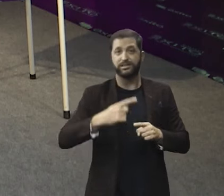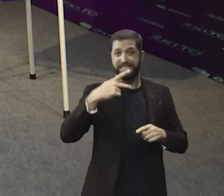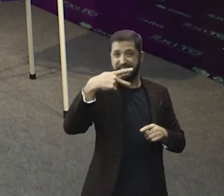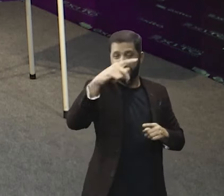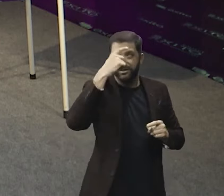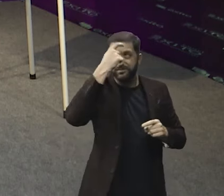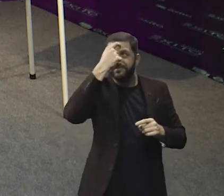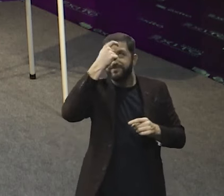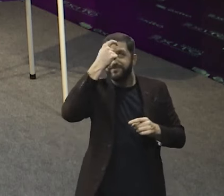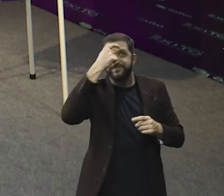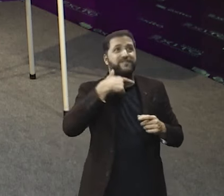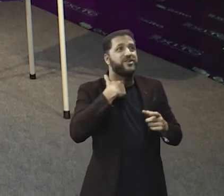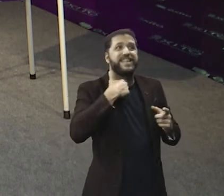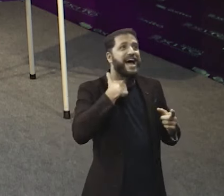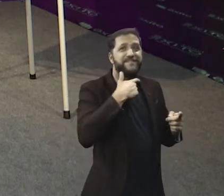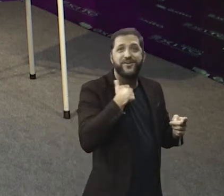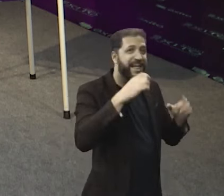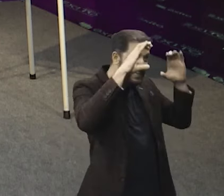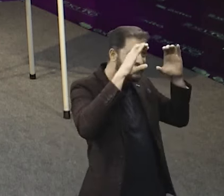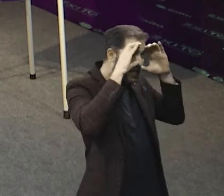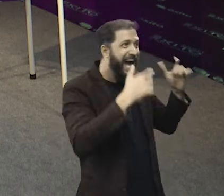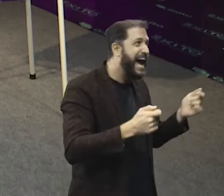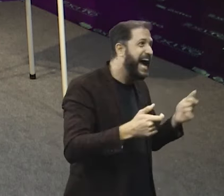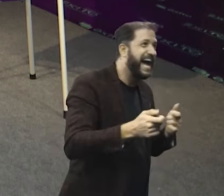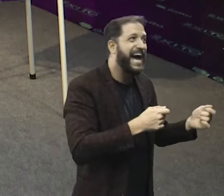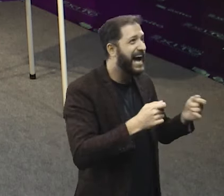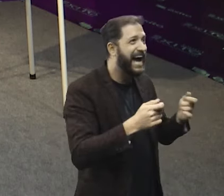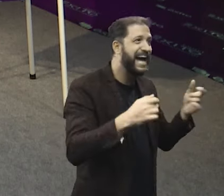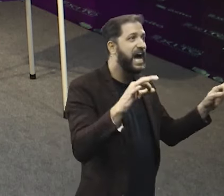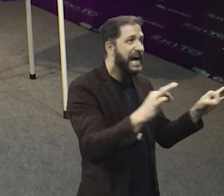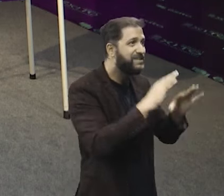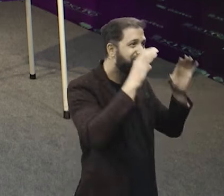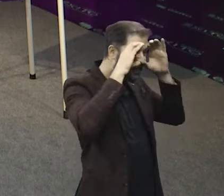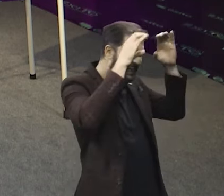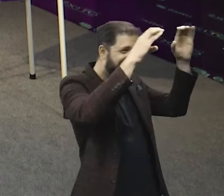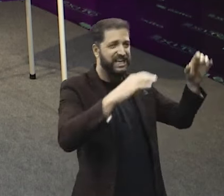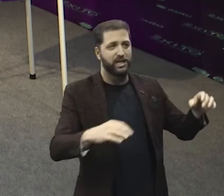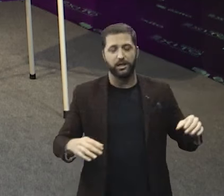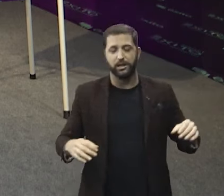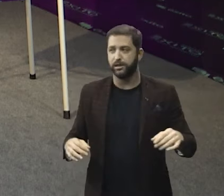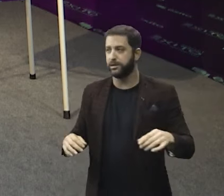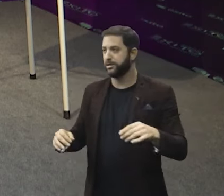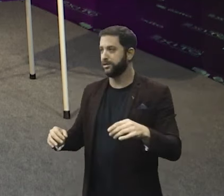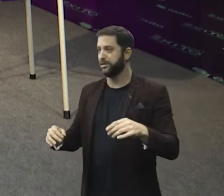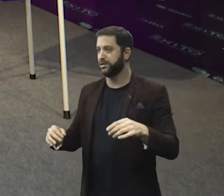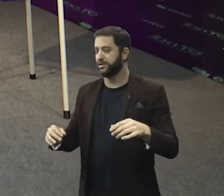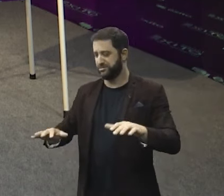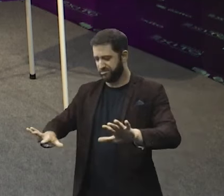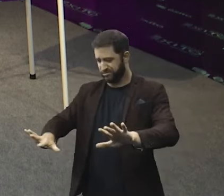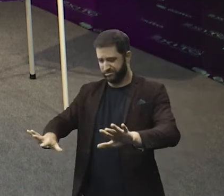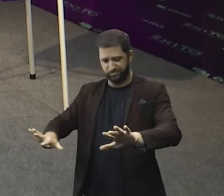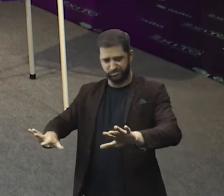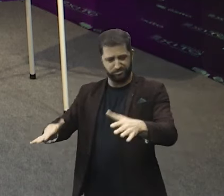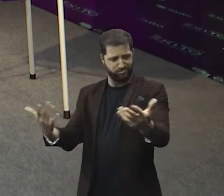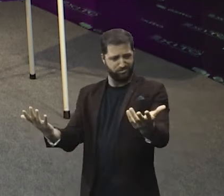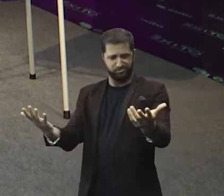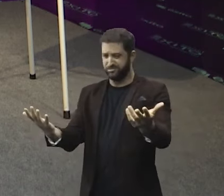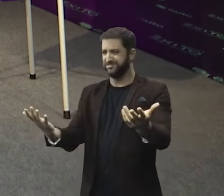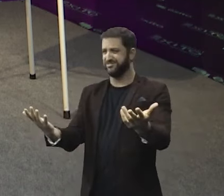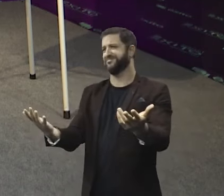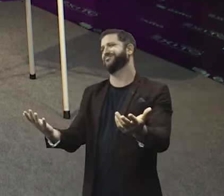pro planeta terra o teu avatar é o verdadeiro Y você não vai se identificar com aquele Avatar e você vai começar a ter crises de ansiedade você vai